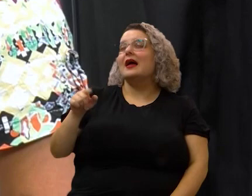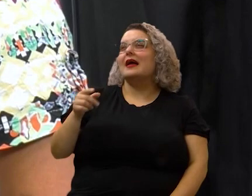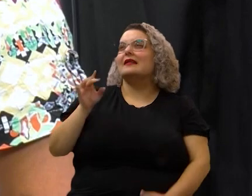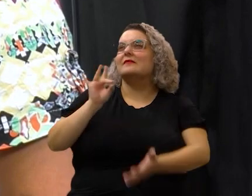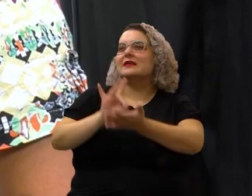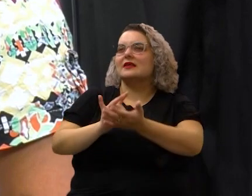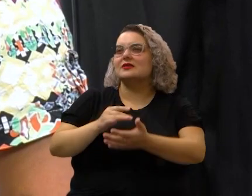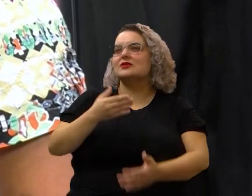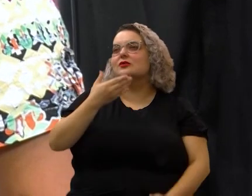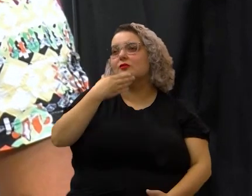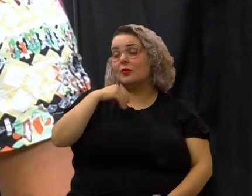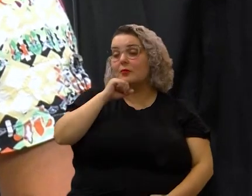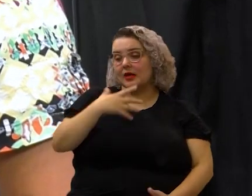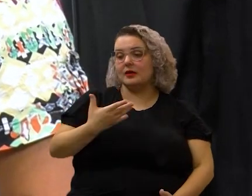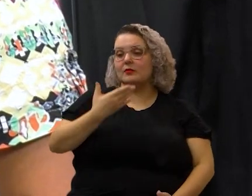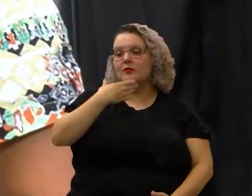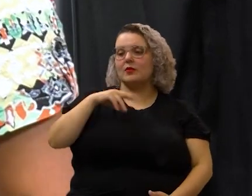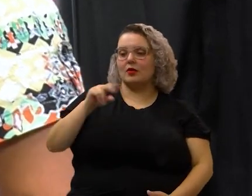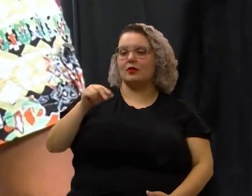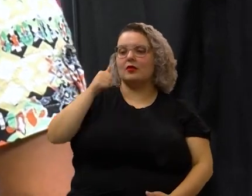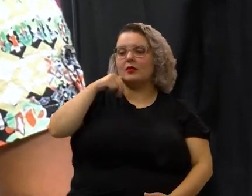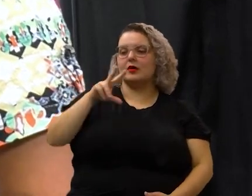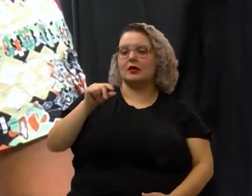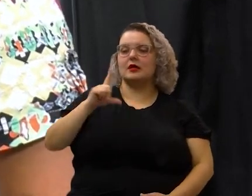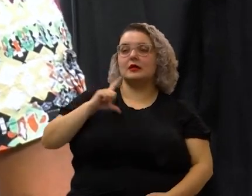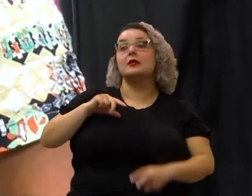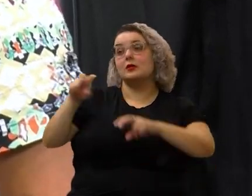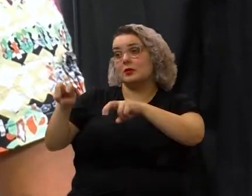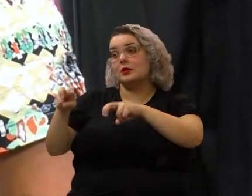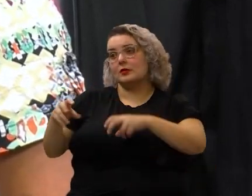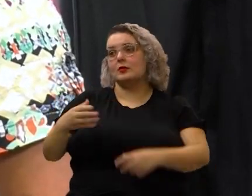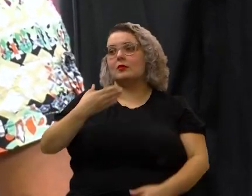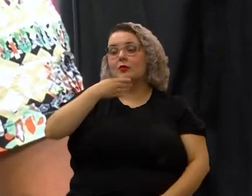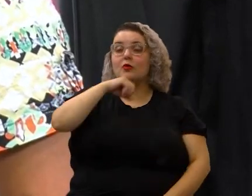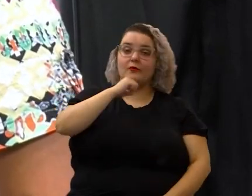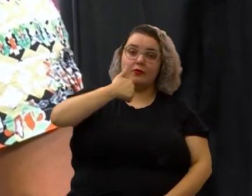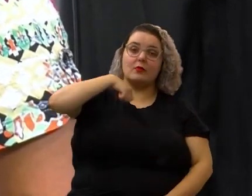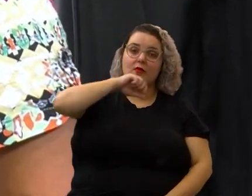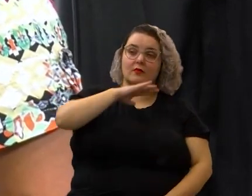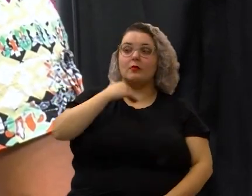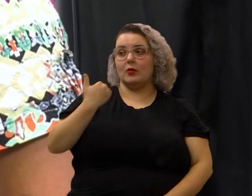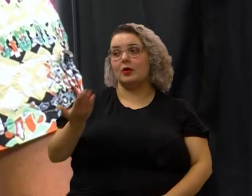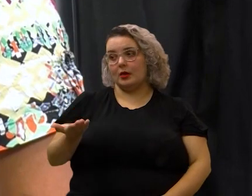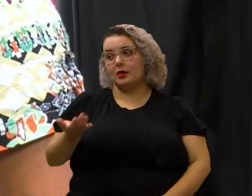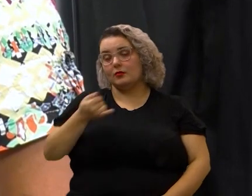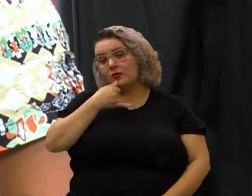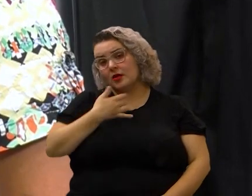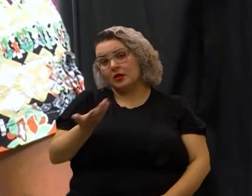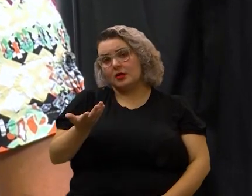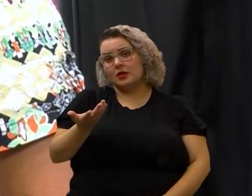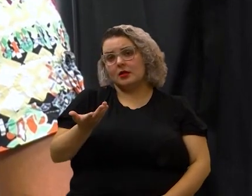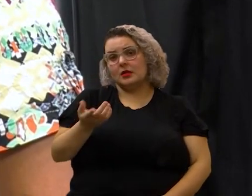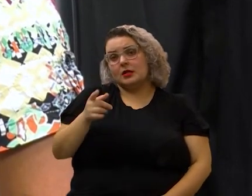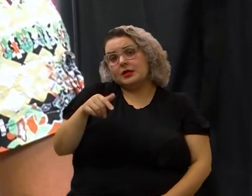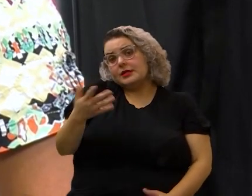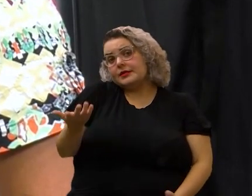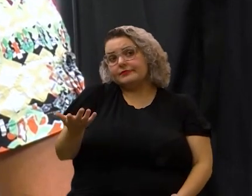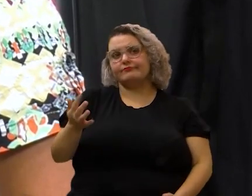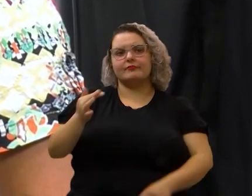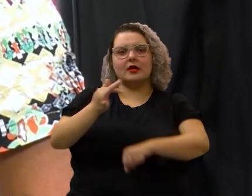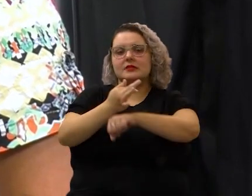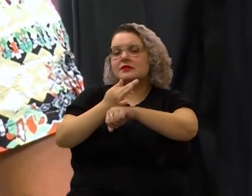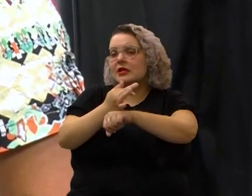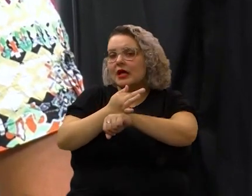meus avós, tinha um sítio lá, né? Tem um sítio ainda. Meus avós faleceram. E a gente passava